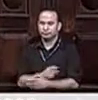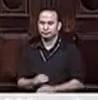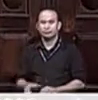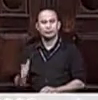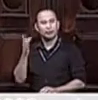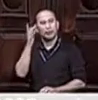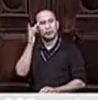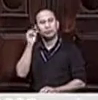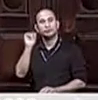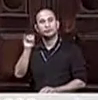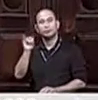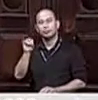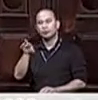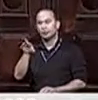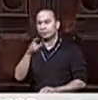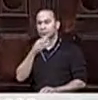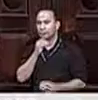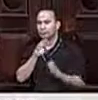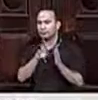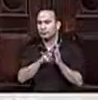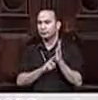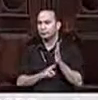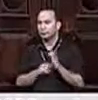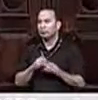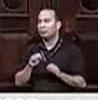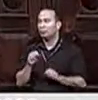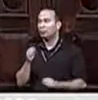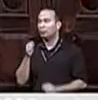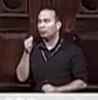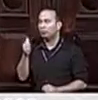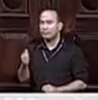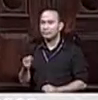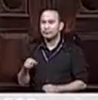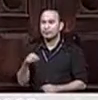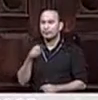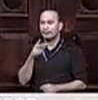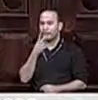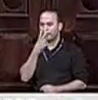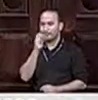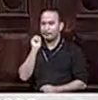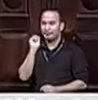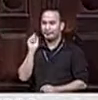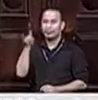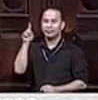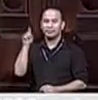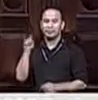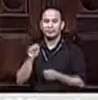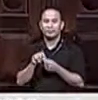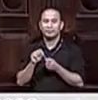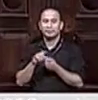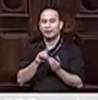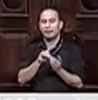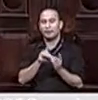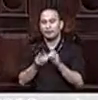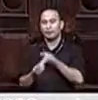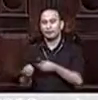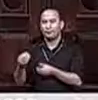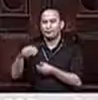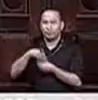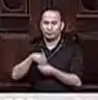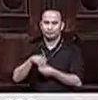acho que o relator terá que ser quase mágico para querer dar um voto favorável,